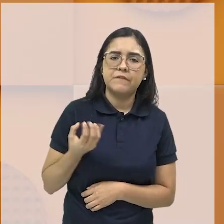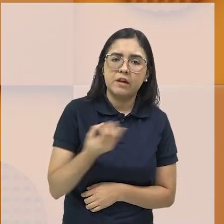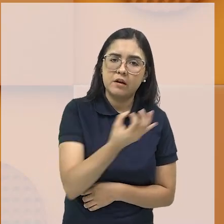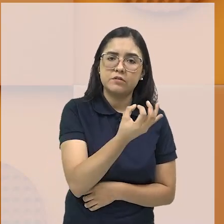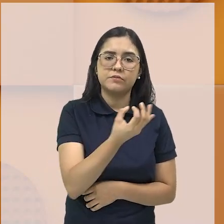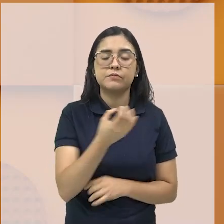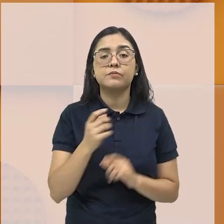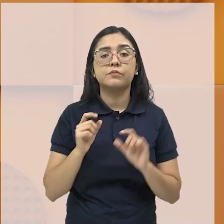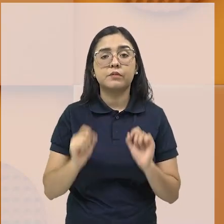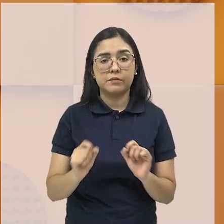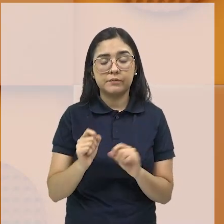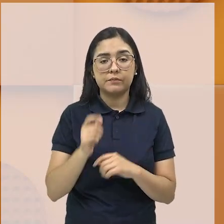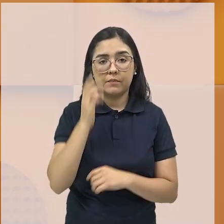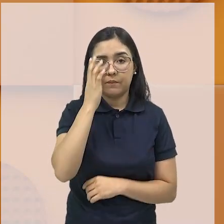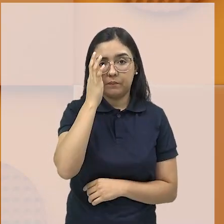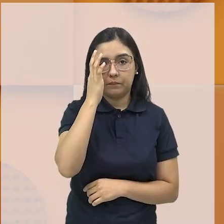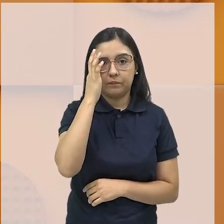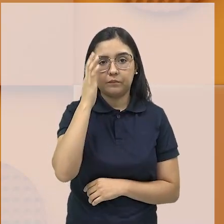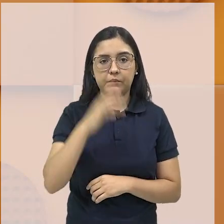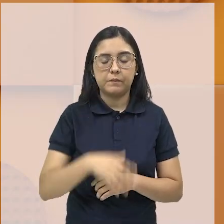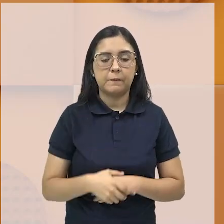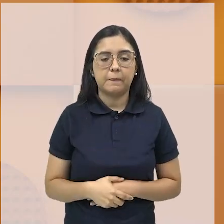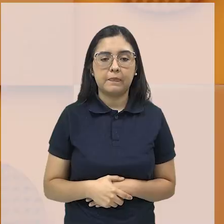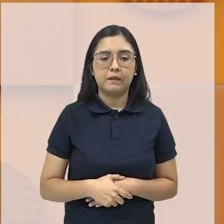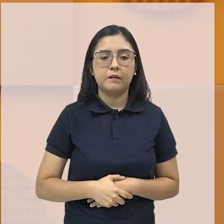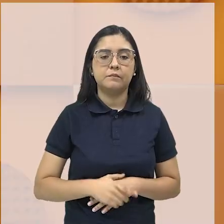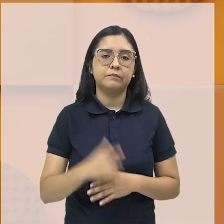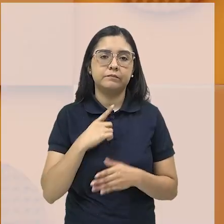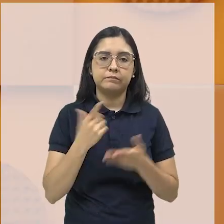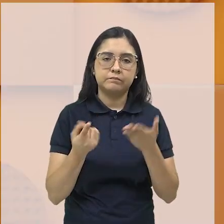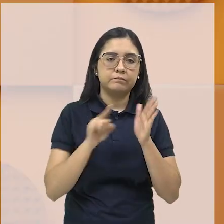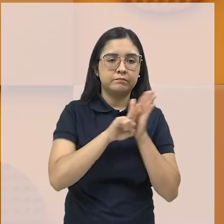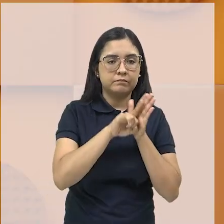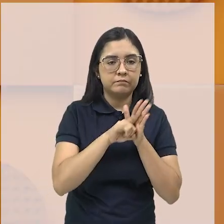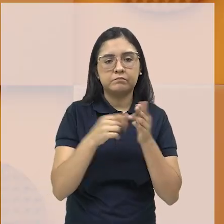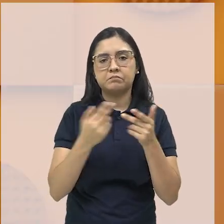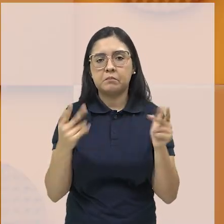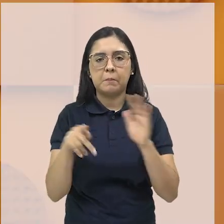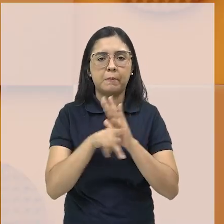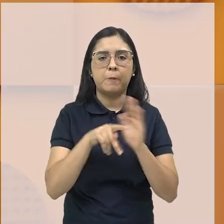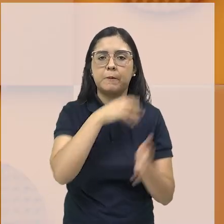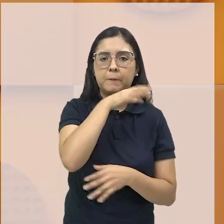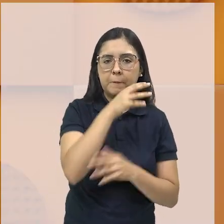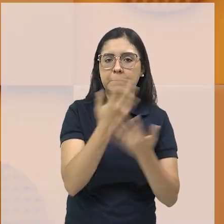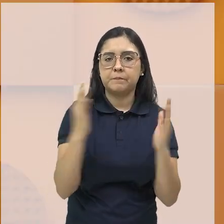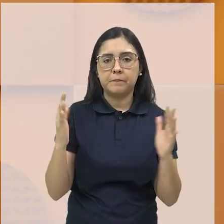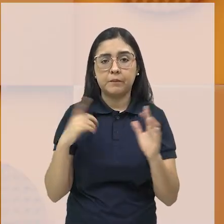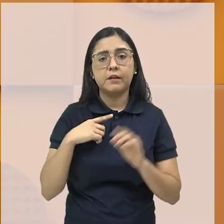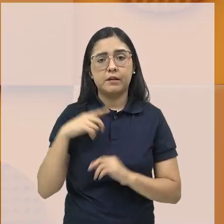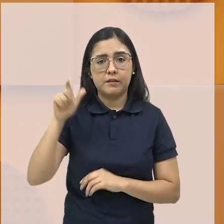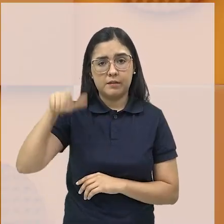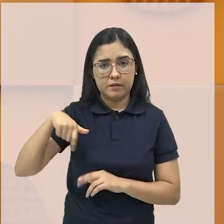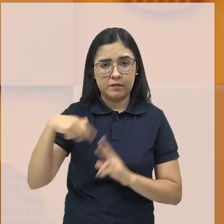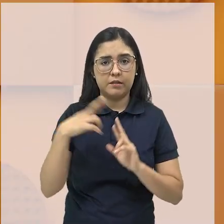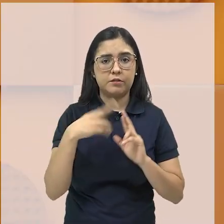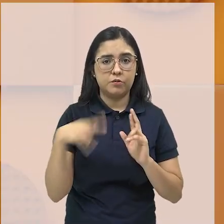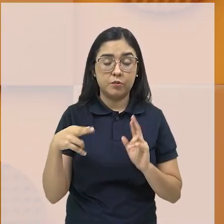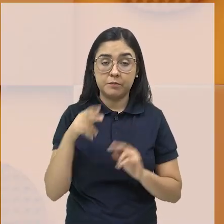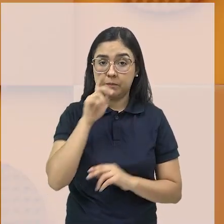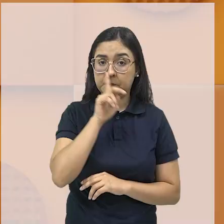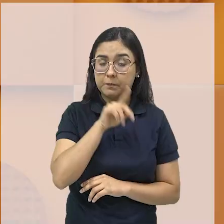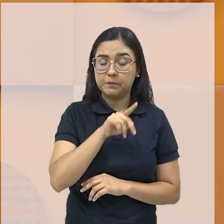onde basicamente ele vai trabalhar com questões da fauna e da flora, né? Ele era religioso, então percebam